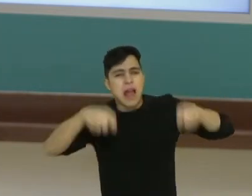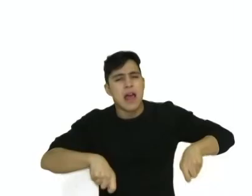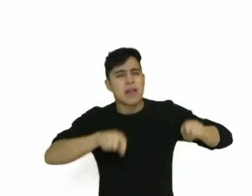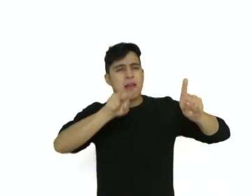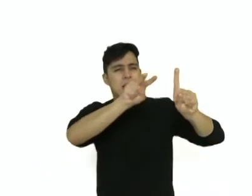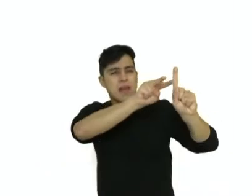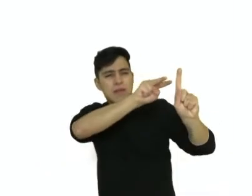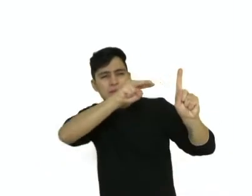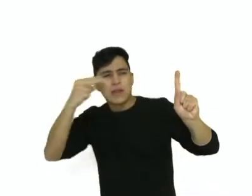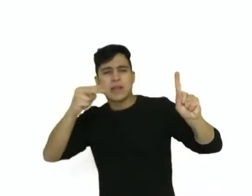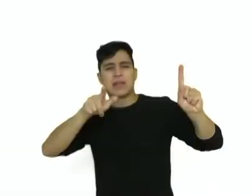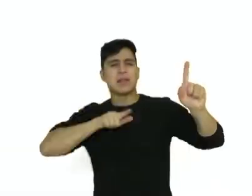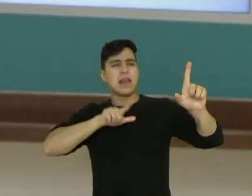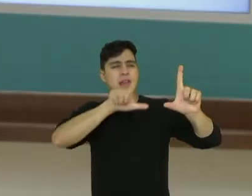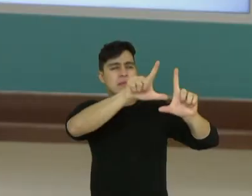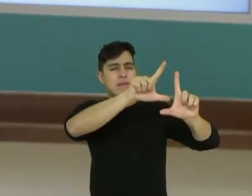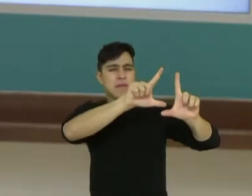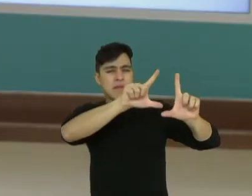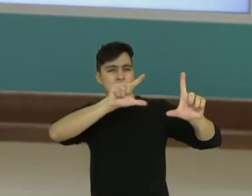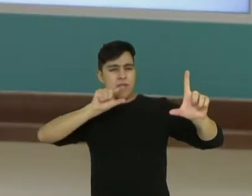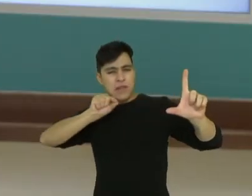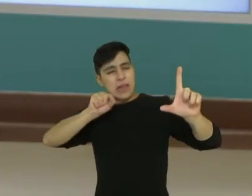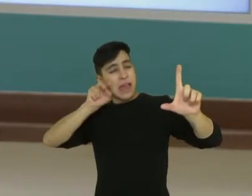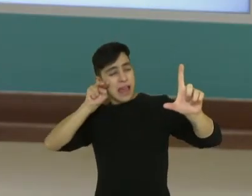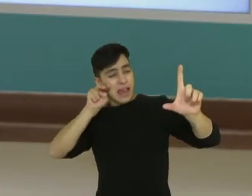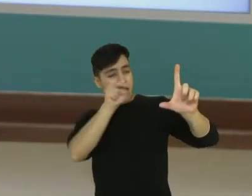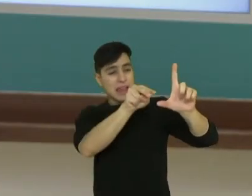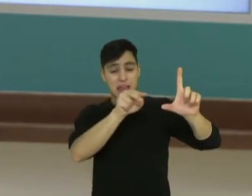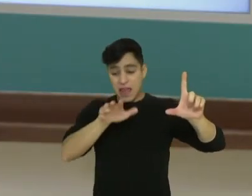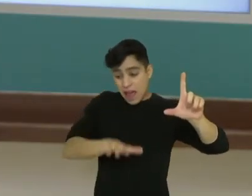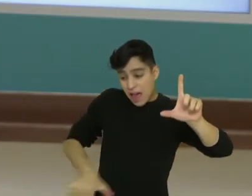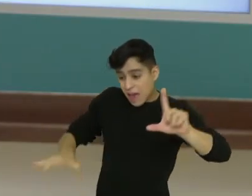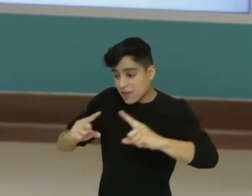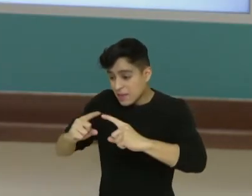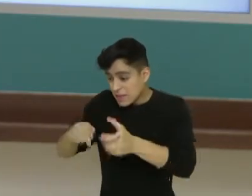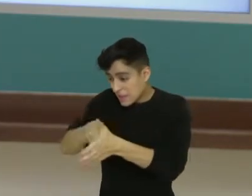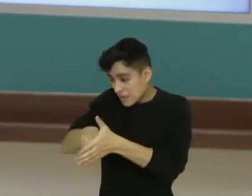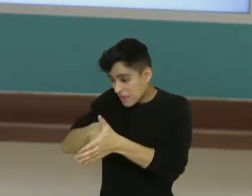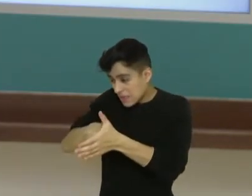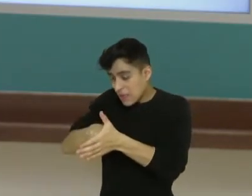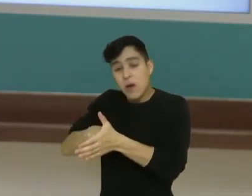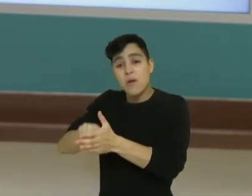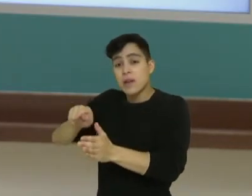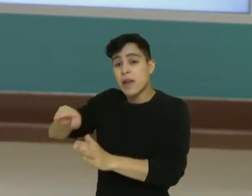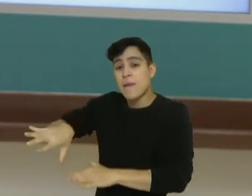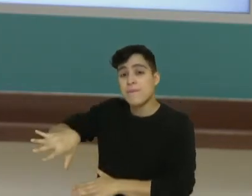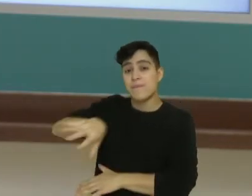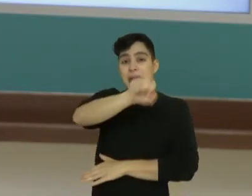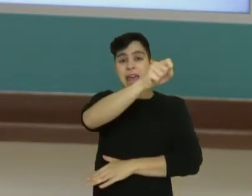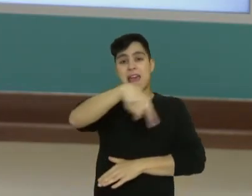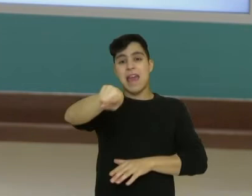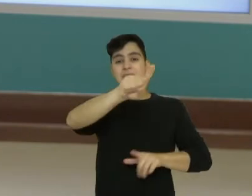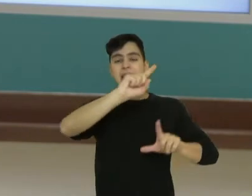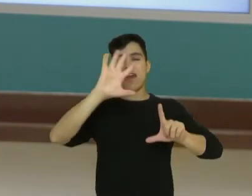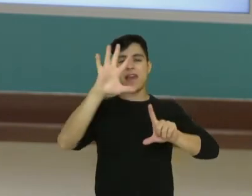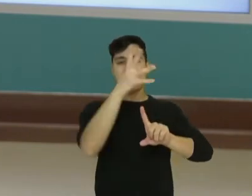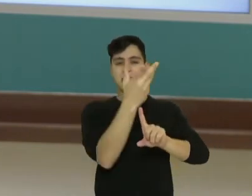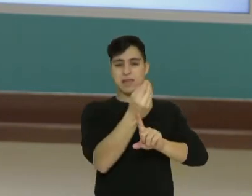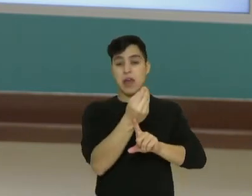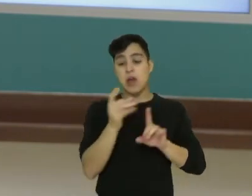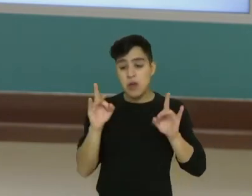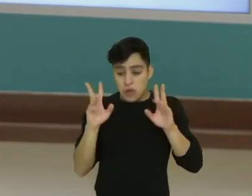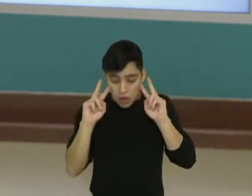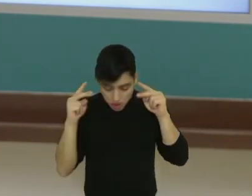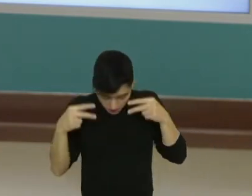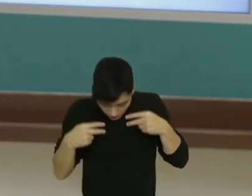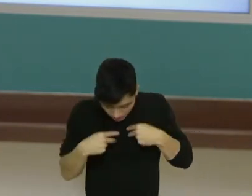de fuga, então eles usam o conhecimento científico também para a arte, não só para pensar a vida do indivíduo,